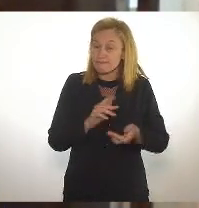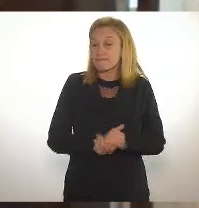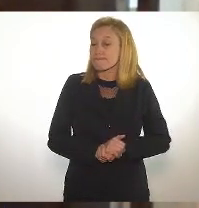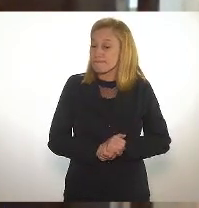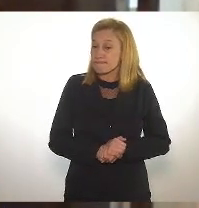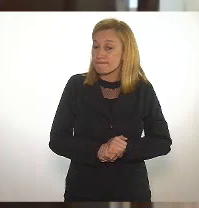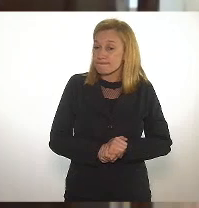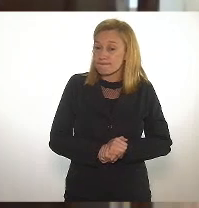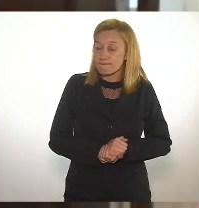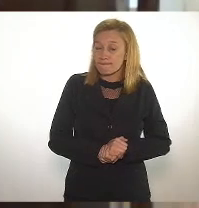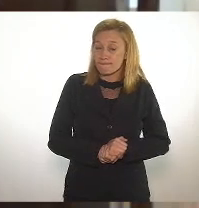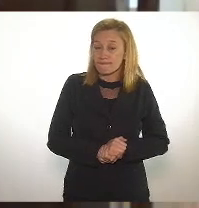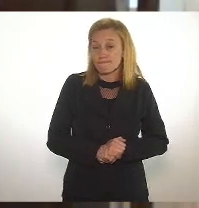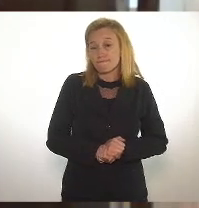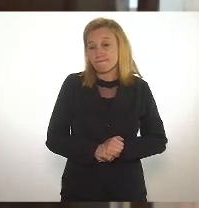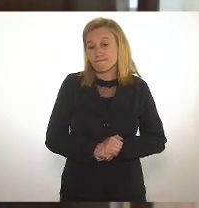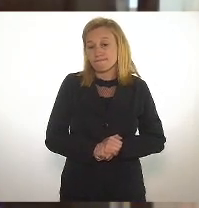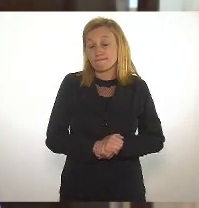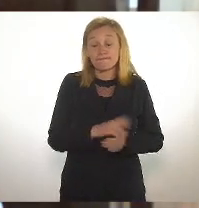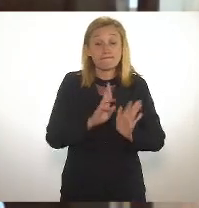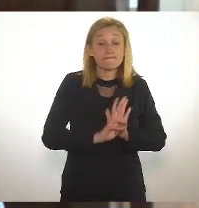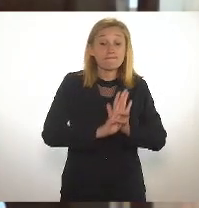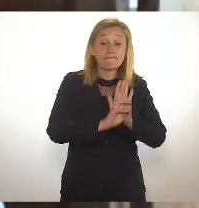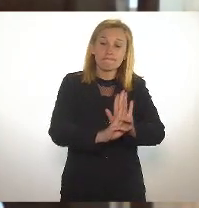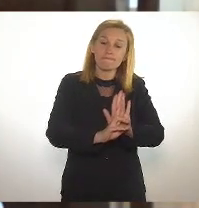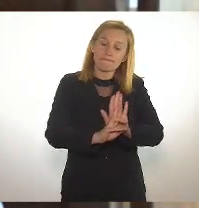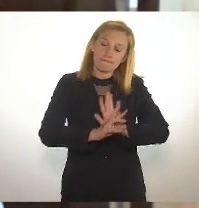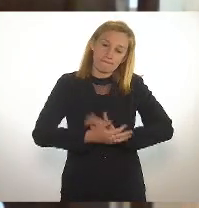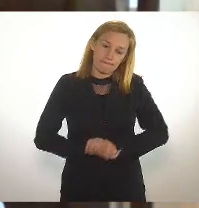submete ao voto representativo.